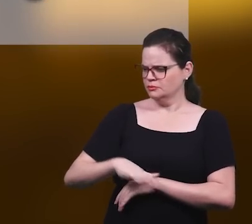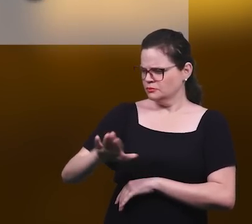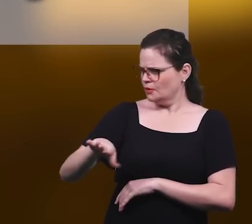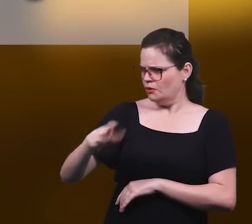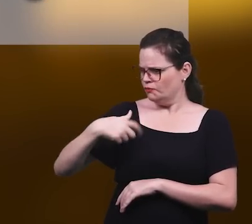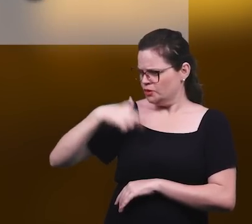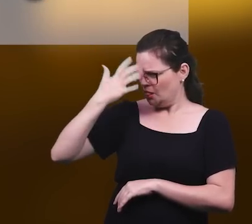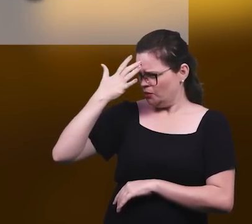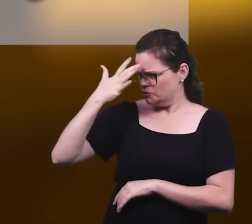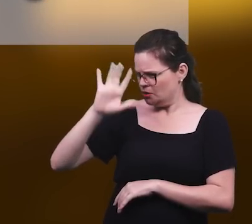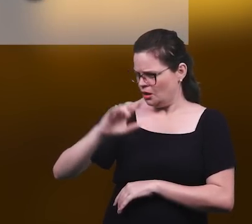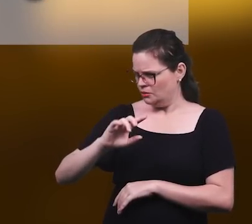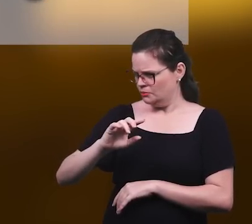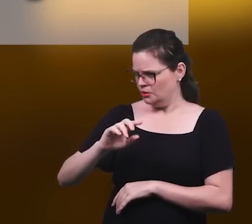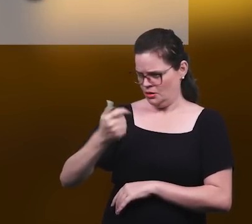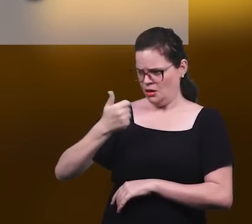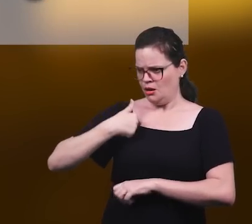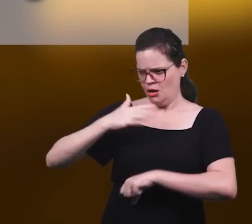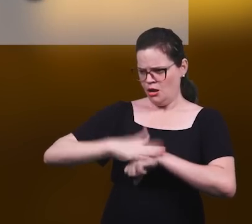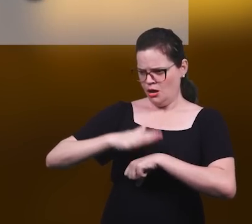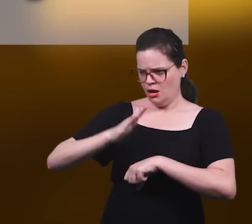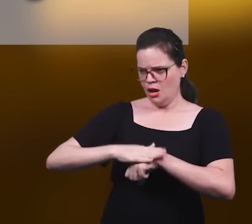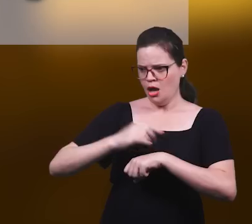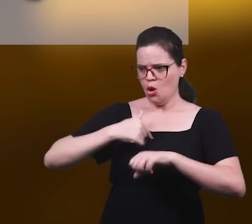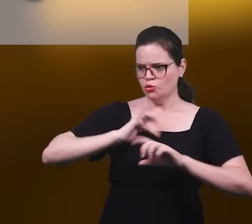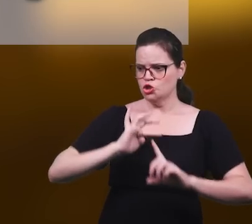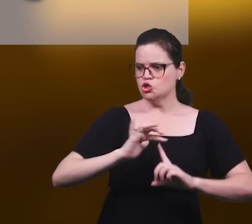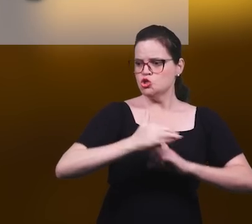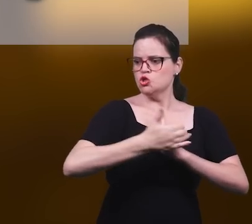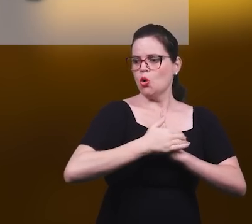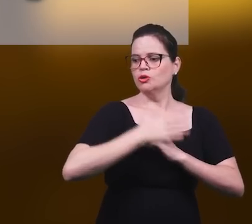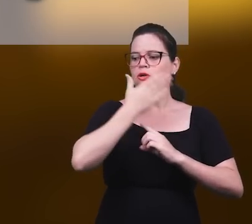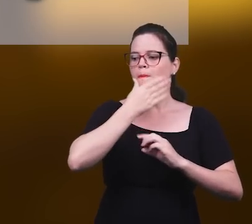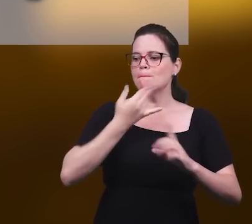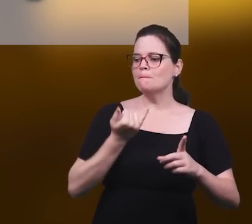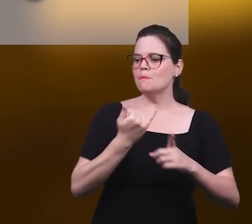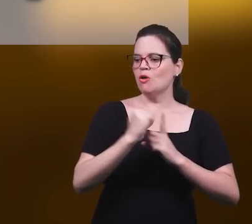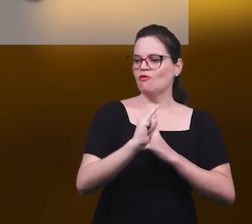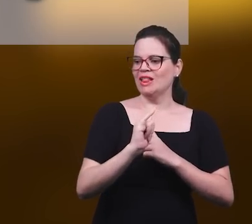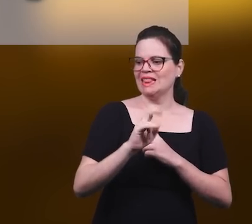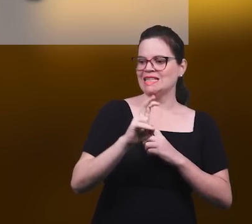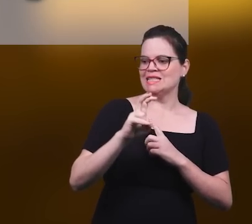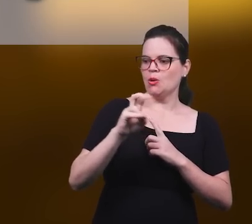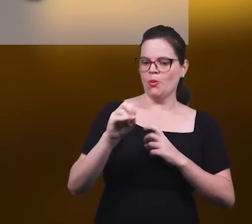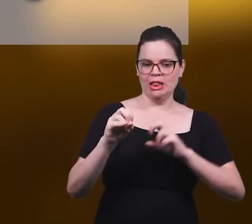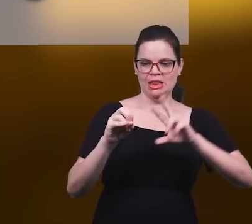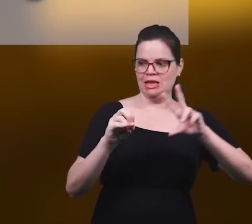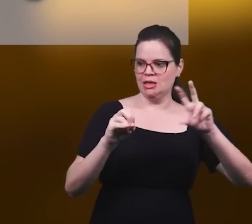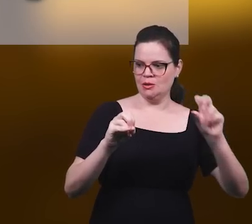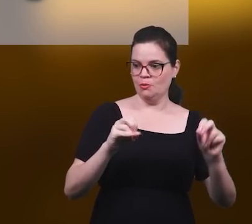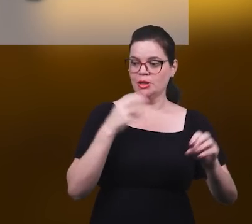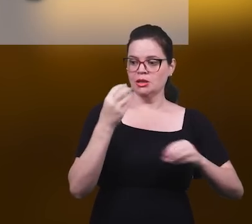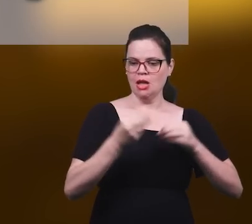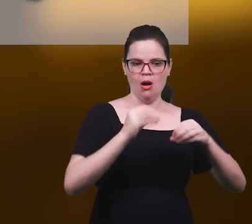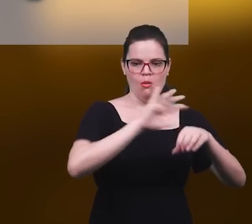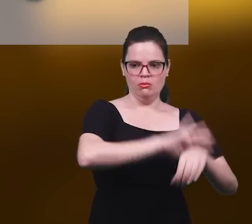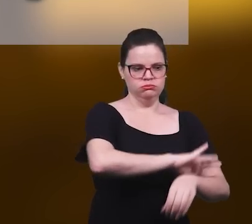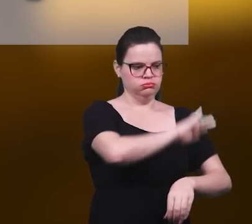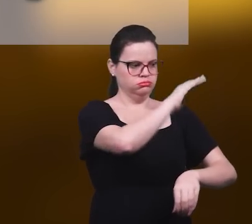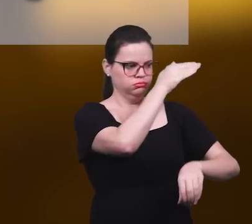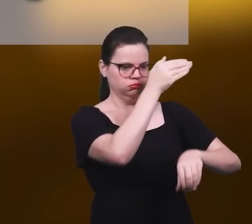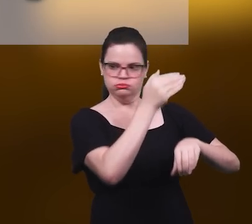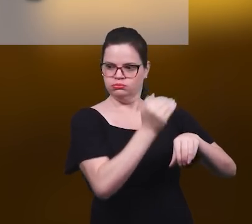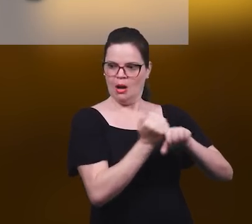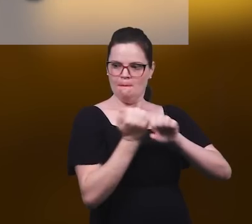fiz quando Jezabel matava os profetas do Senhor, como escondi a 100 homens dos profetas do Senhor de 50